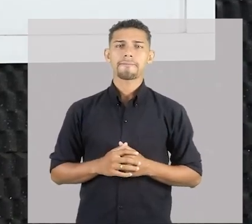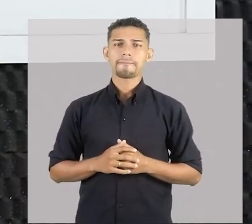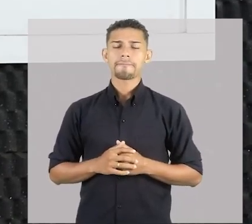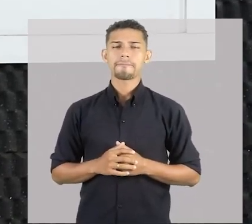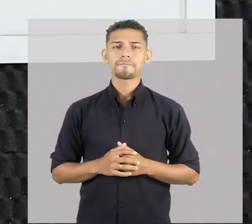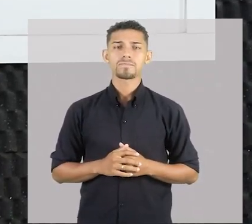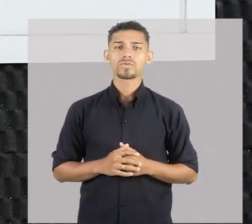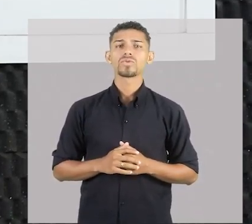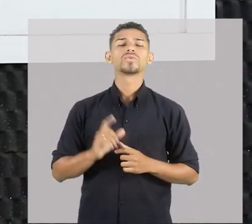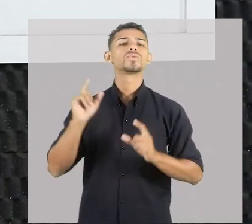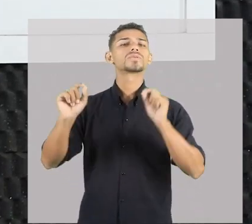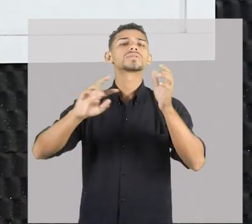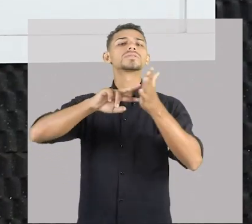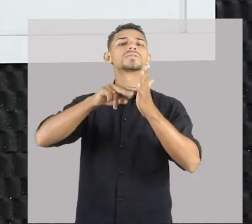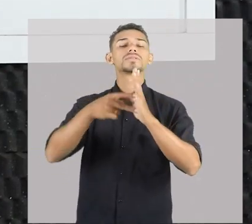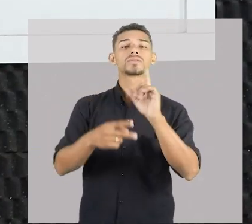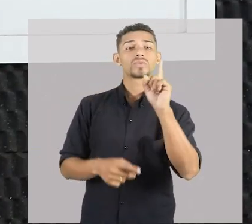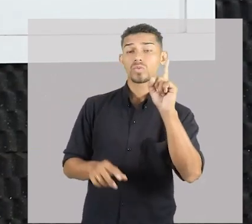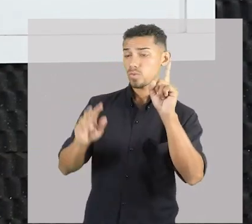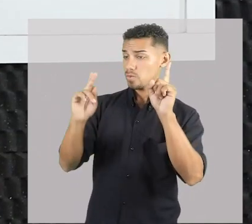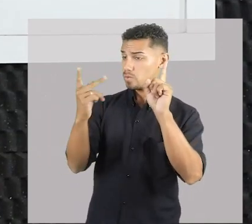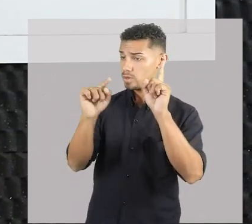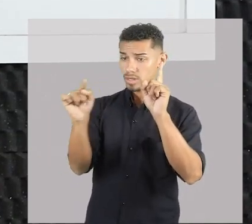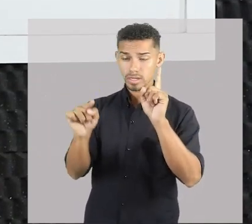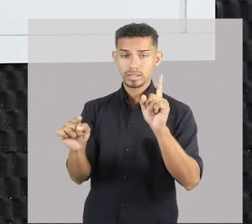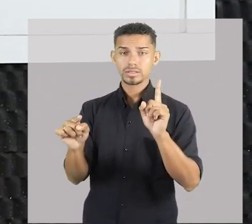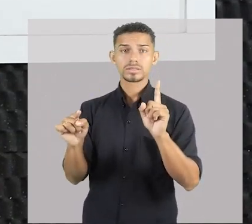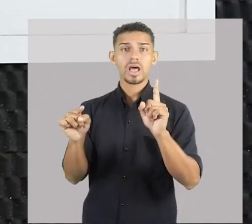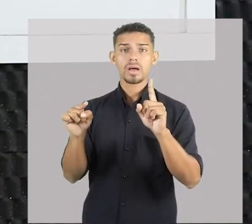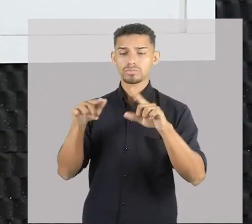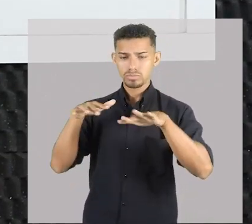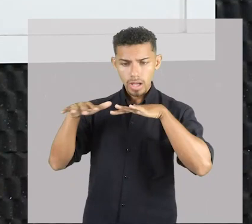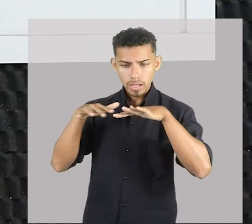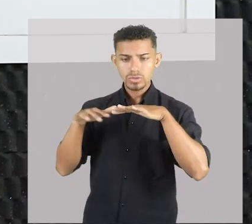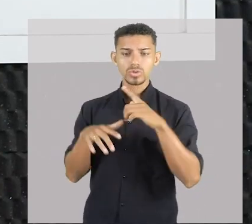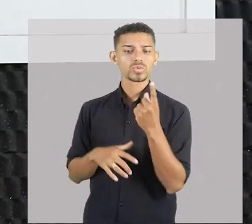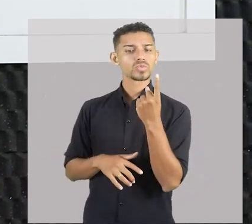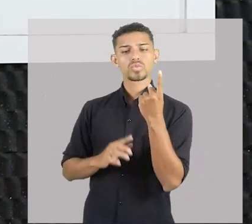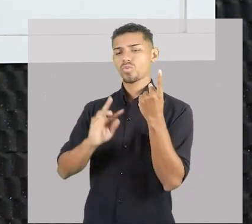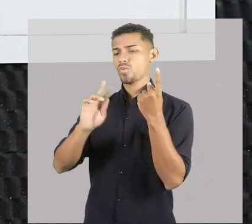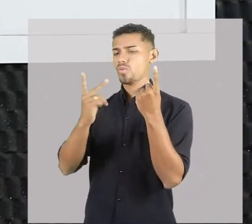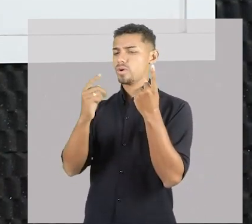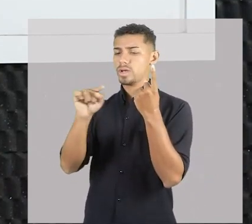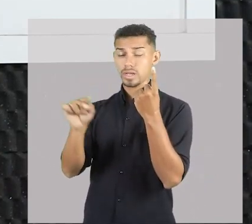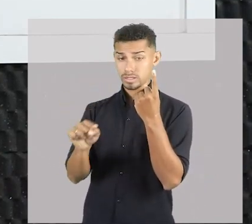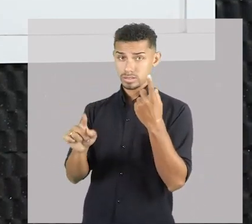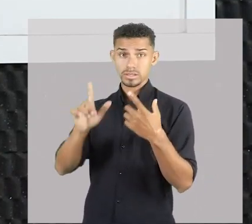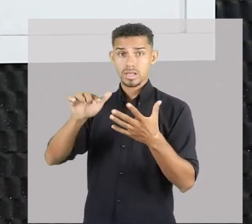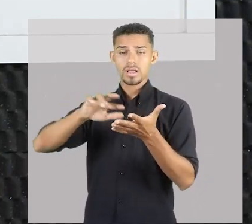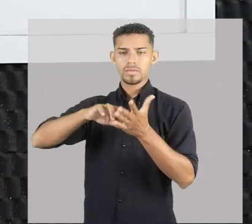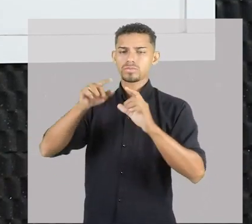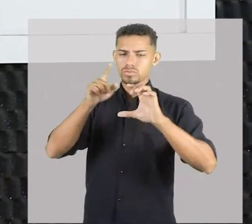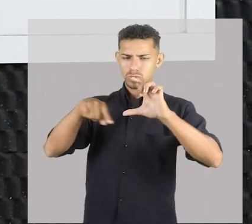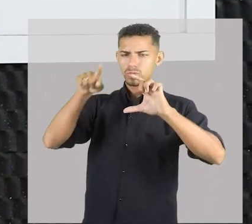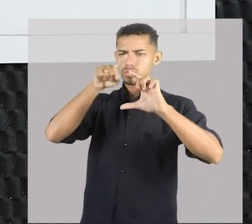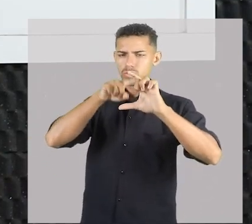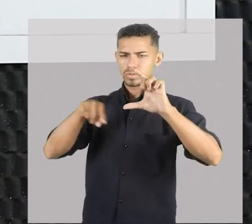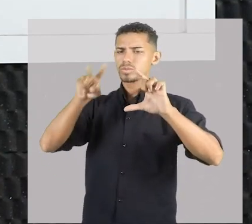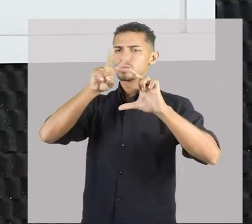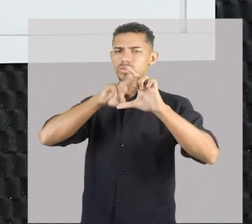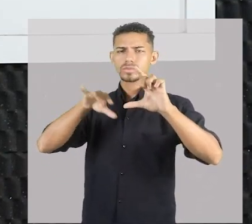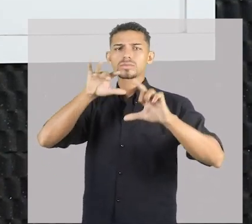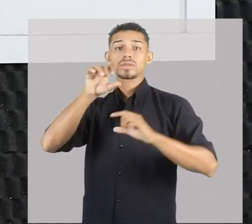O que seria 1 Hertz? Quem está se movimentando com uma frequência de 1 Hertz está dando uma volta a cada segundo. Então,